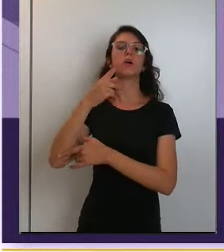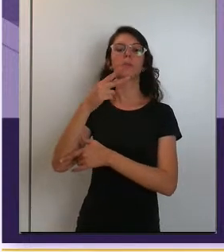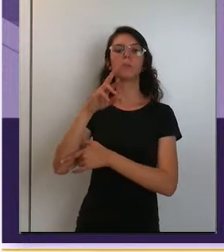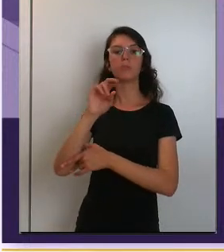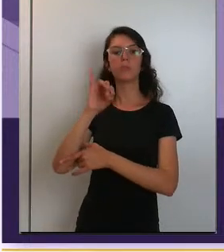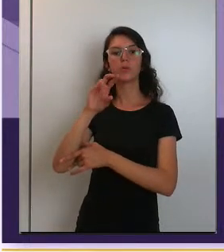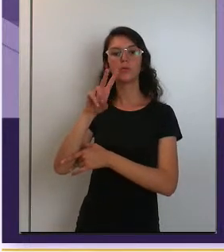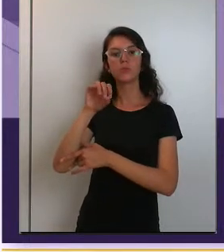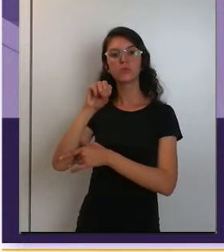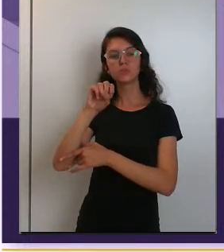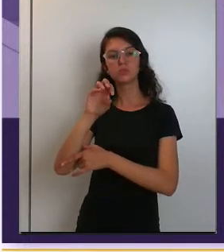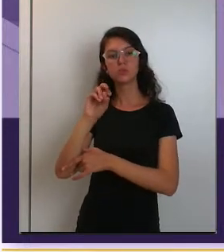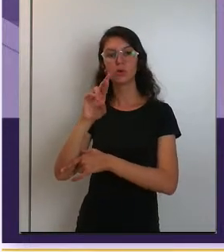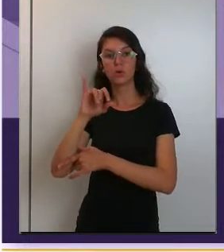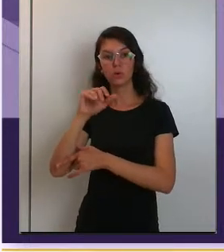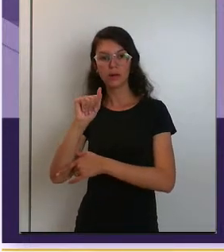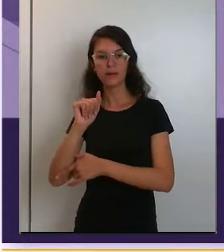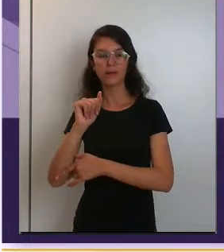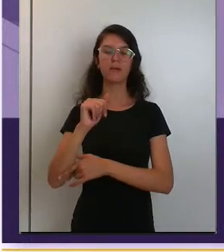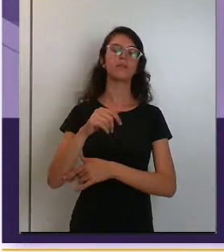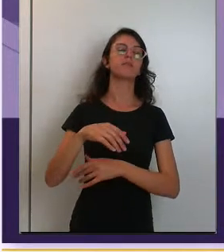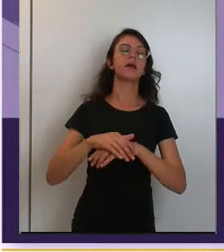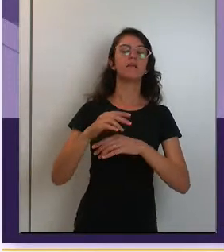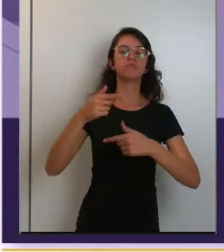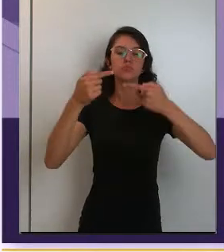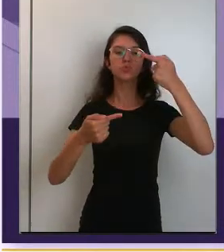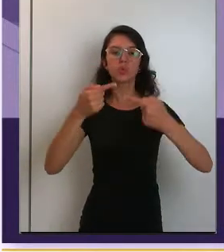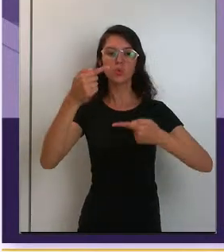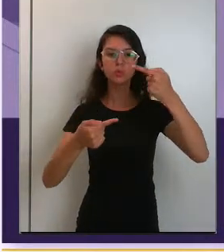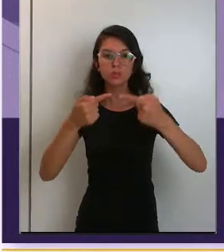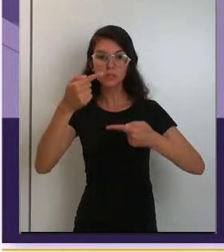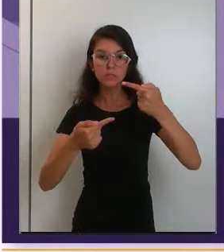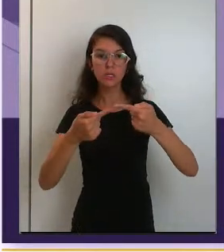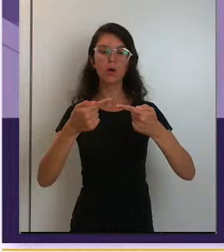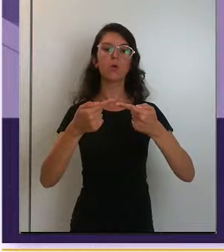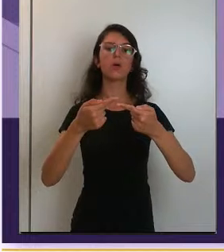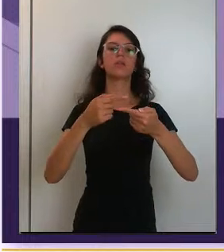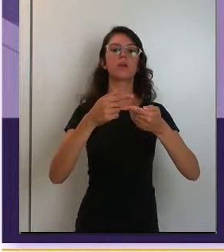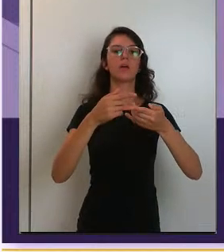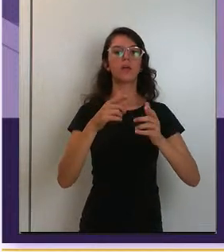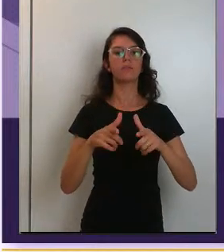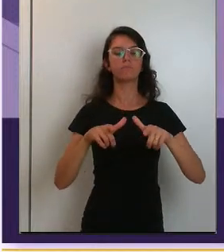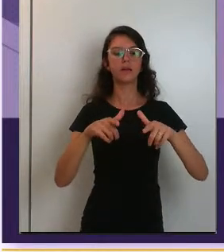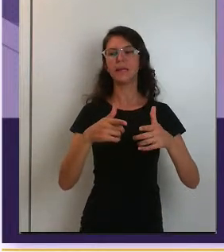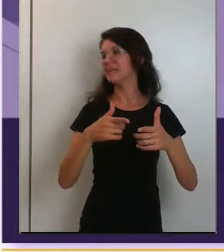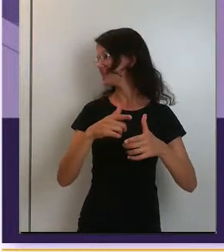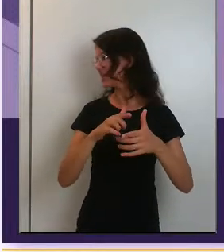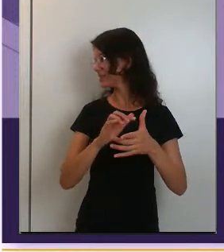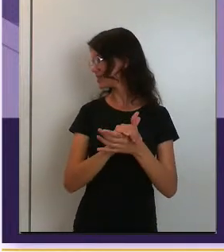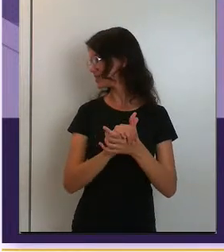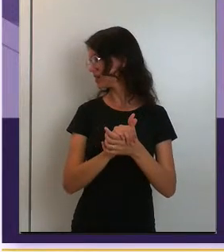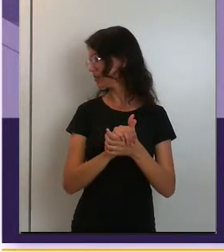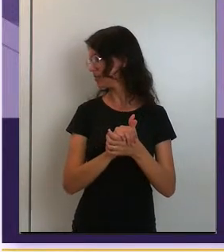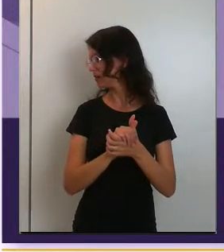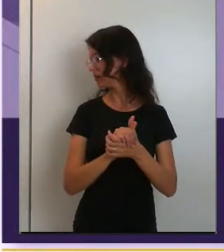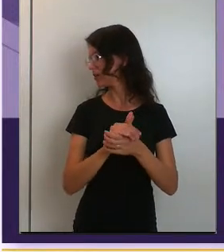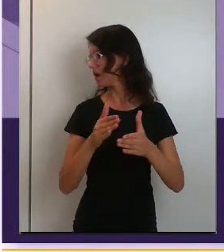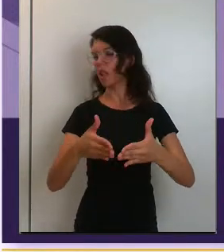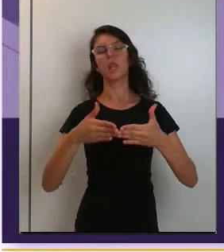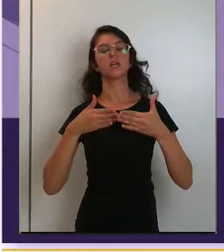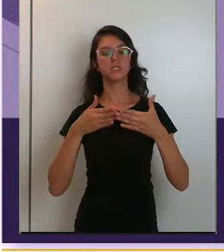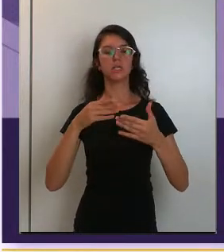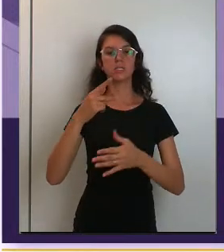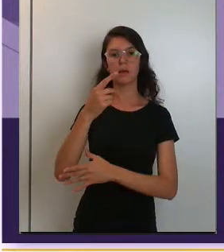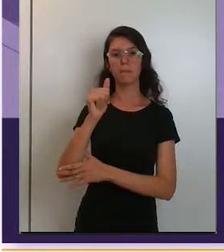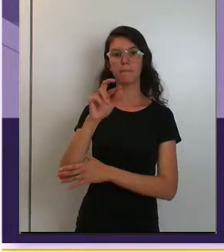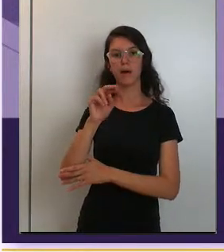a discussão da licença parental. A licença parental será tratada na segunda mesa, fazendo com que